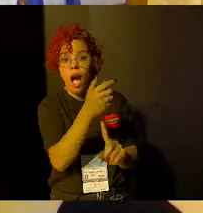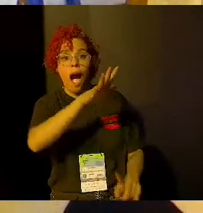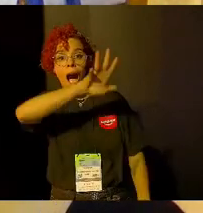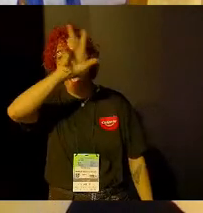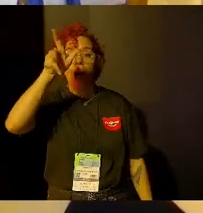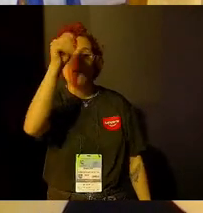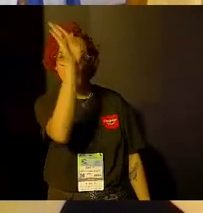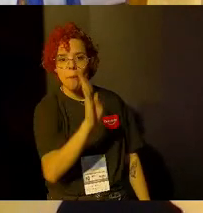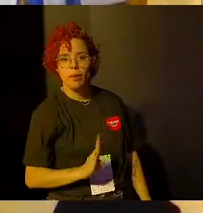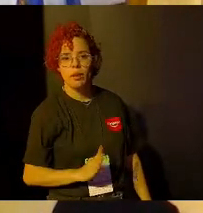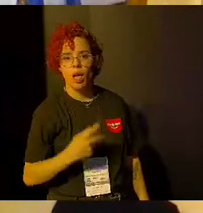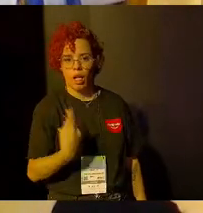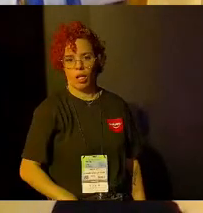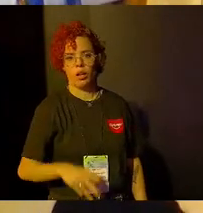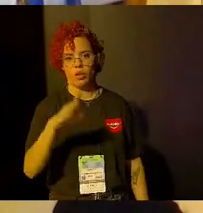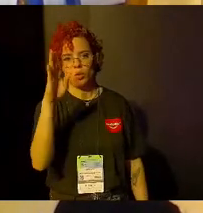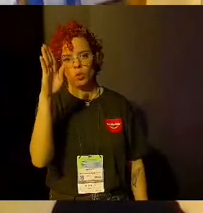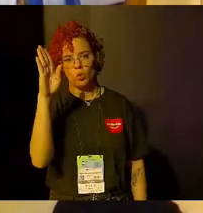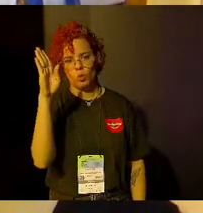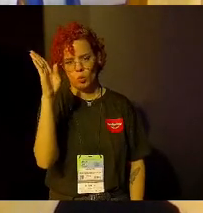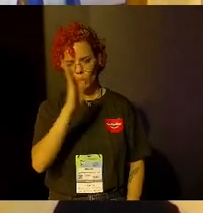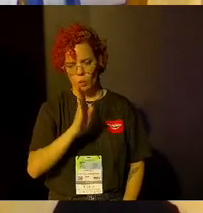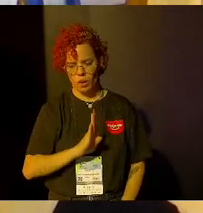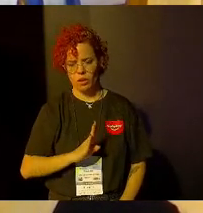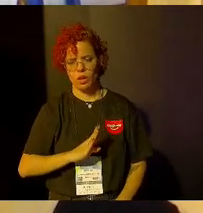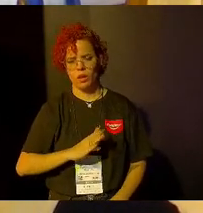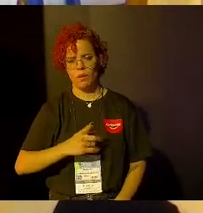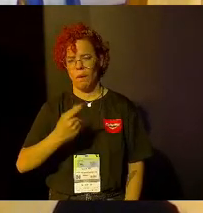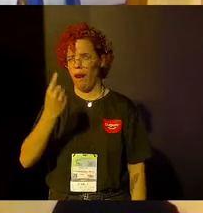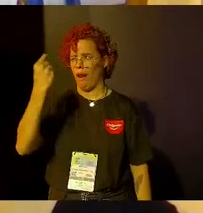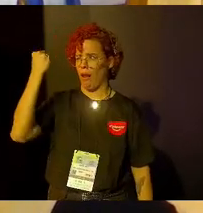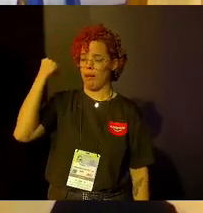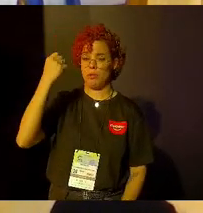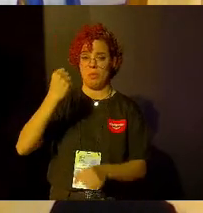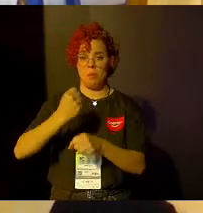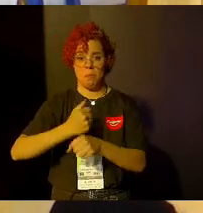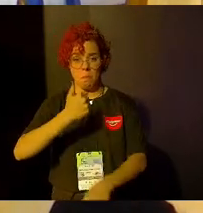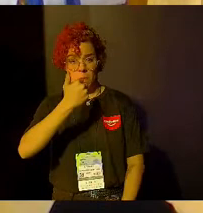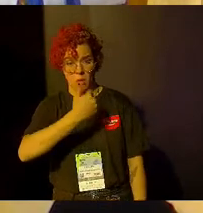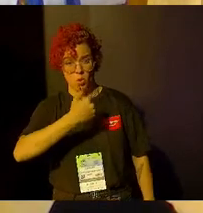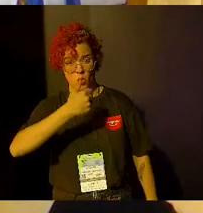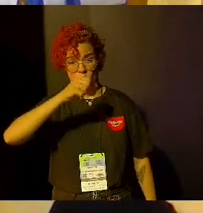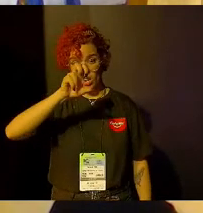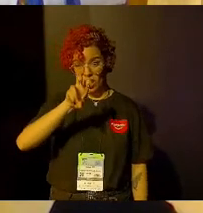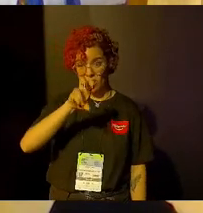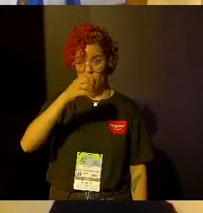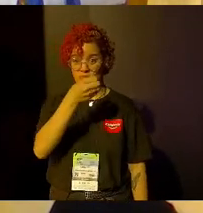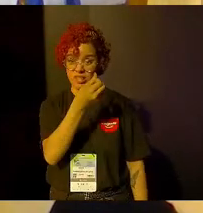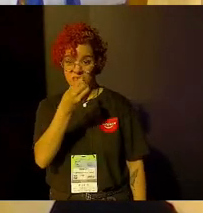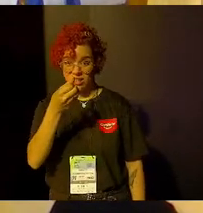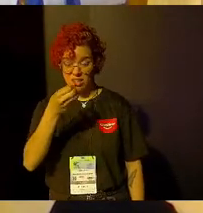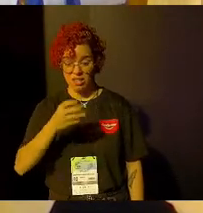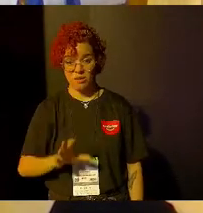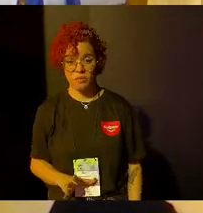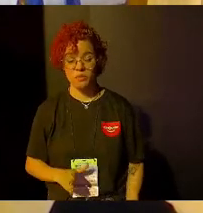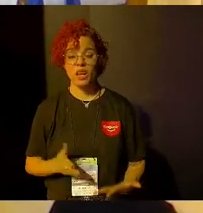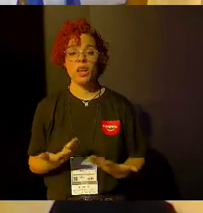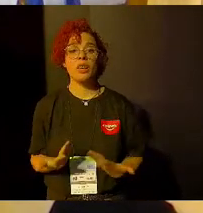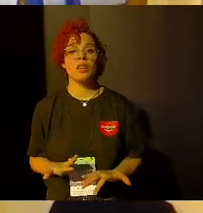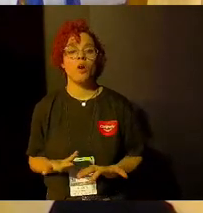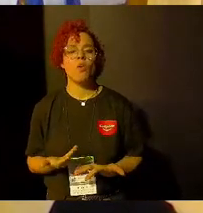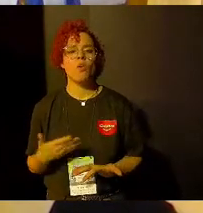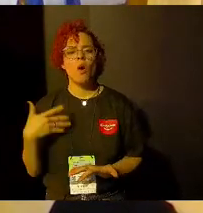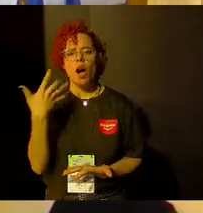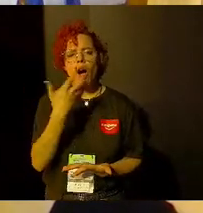afro-brasileira no Brasil de 1.500 1.600 para cantar cantar no meu país a gente canta assim vai soltar